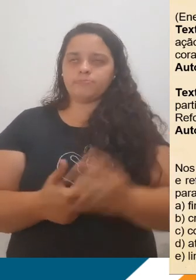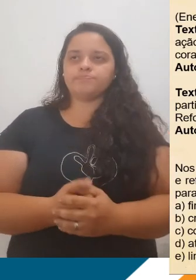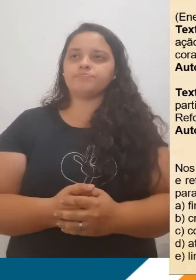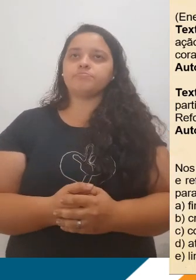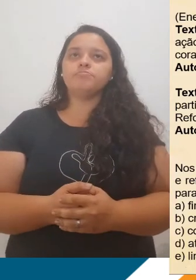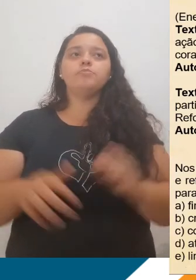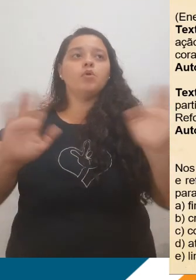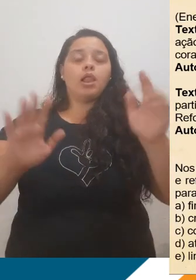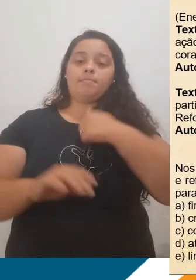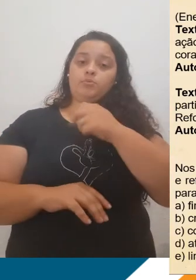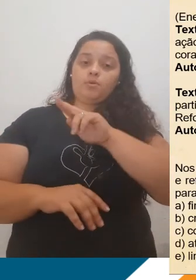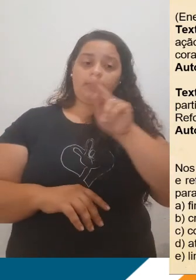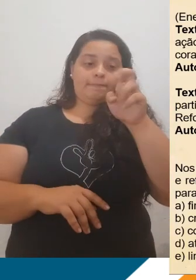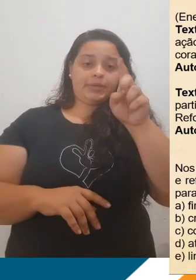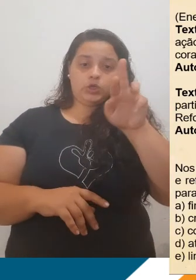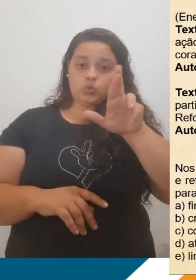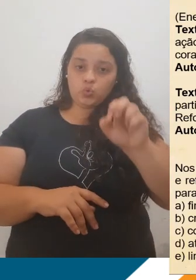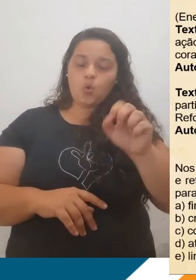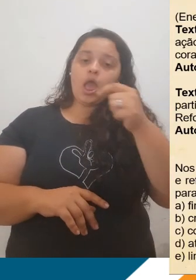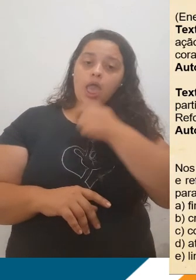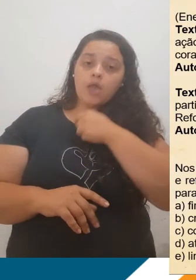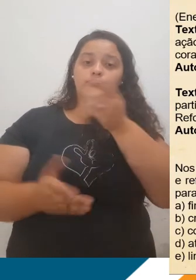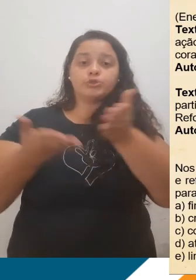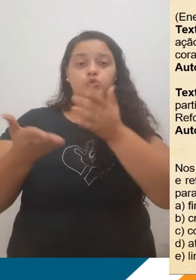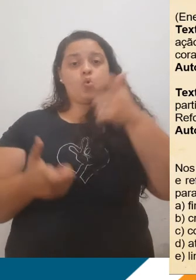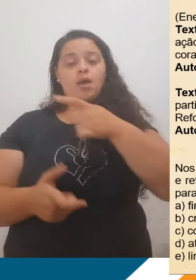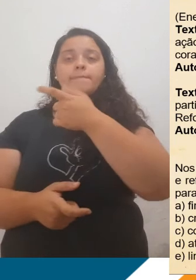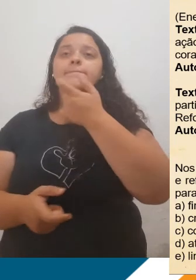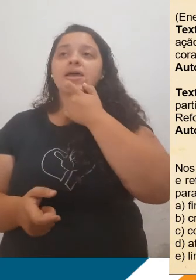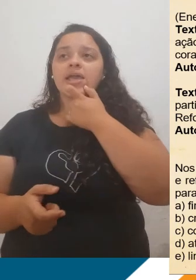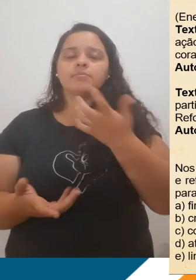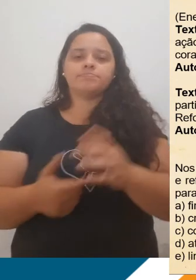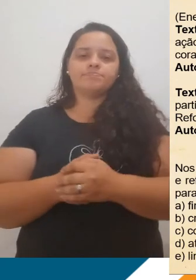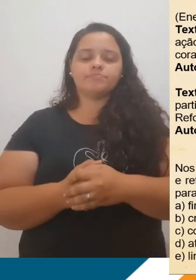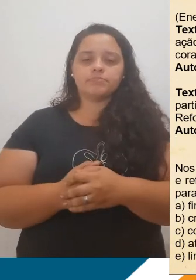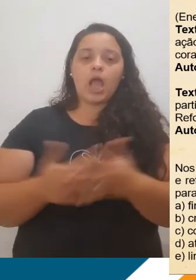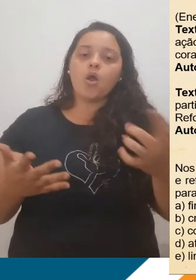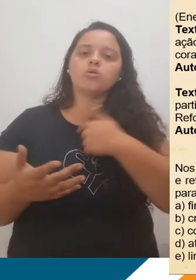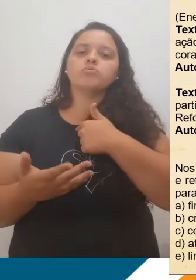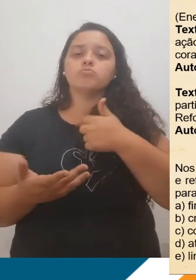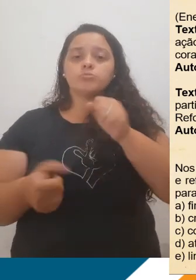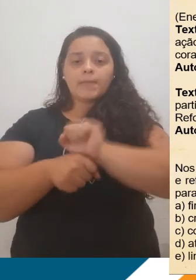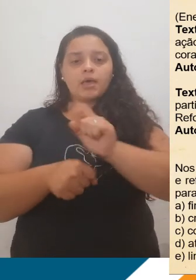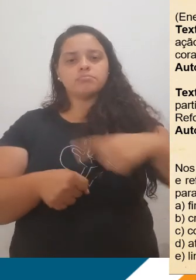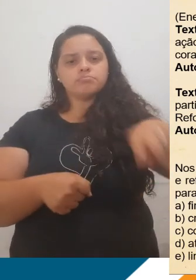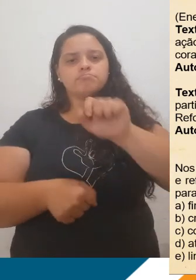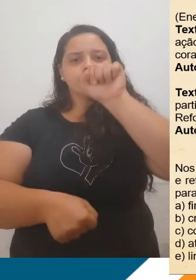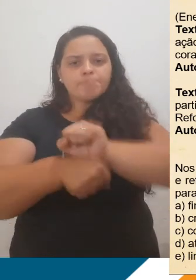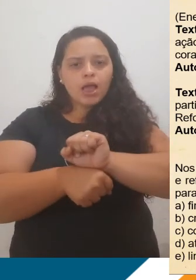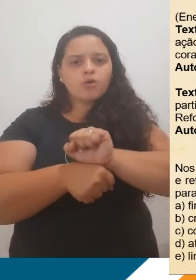nome é Pedro Souza, eu sou mediador de História do Polo da Penha e vamos corrigir esse exercício. Eu sugiro que você pause o vídeo, leia com calma todas as opções,